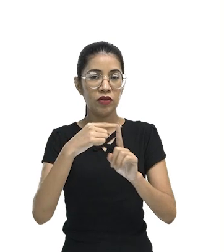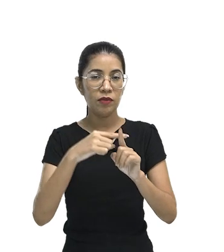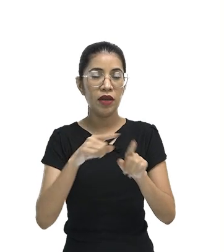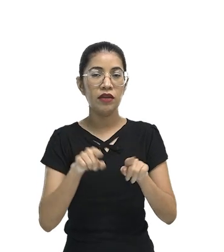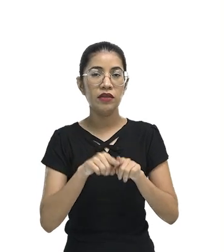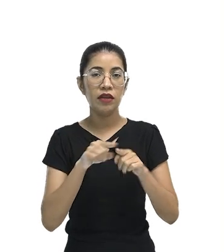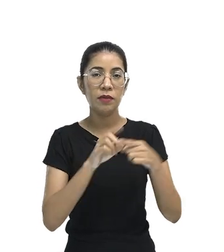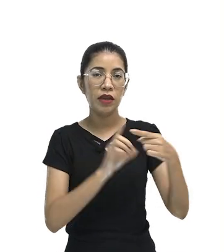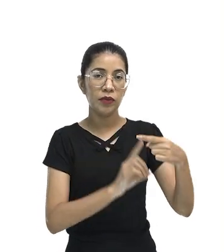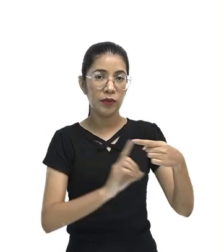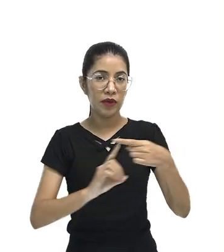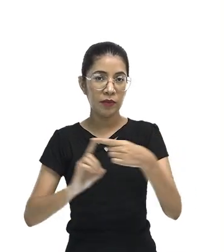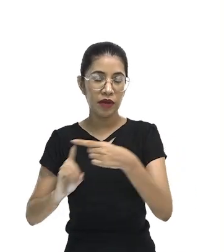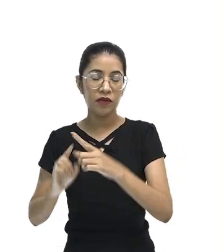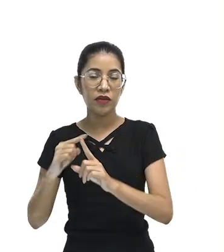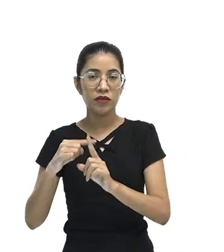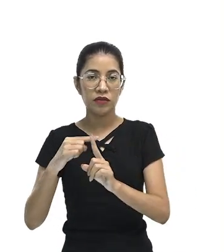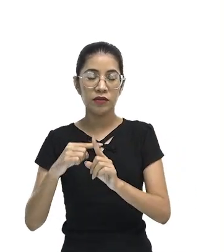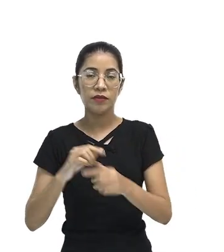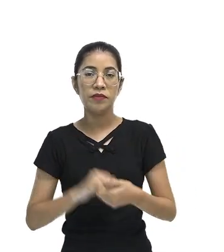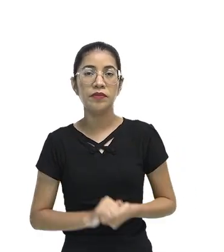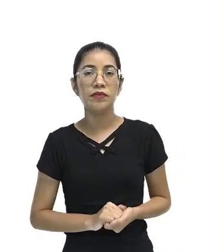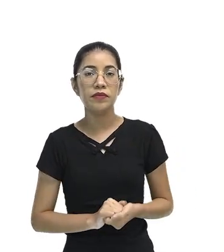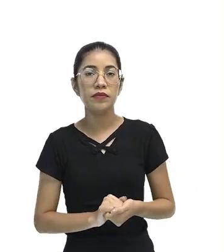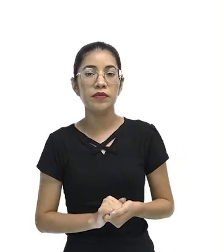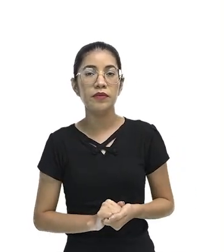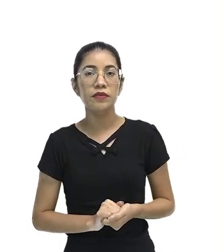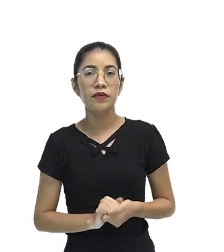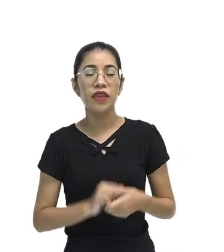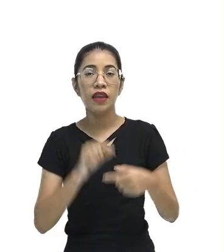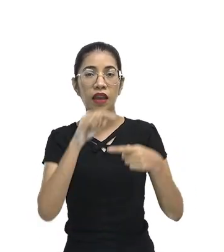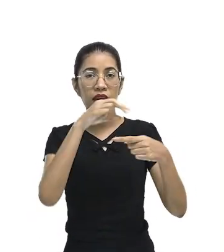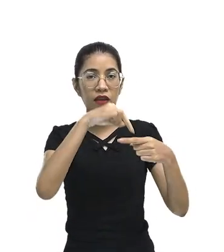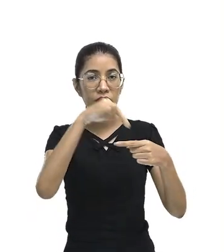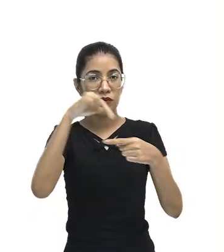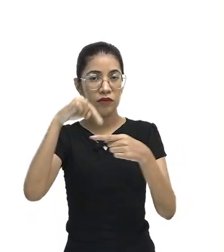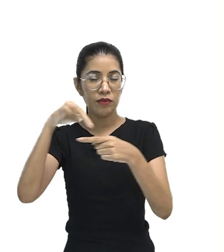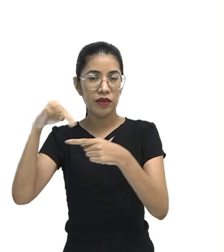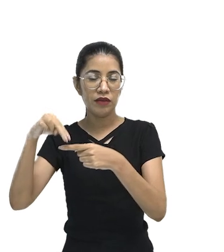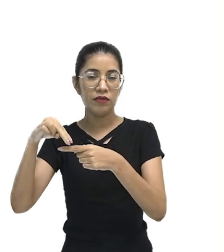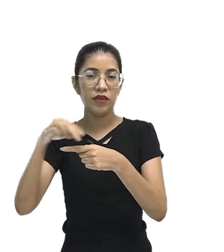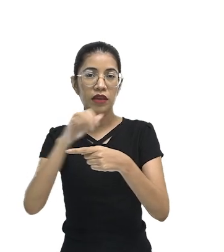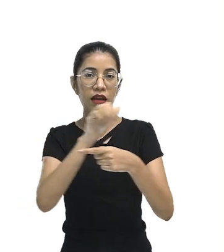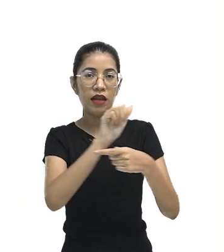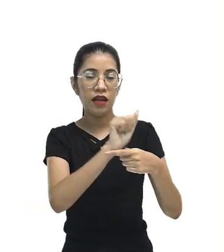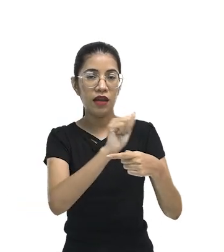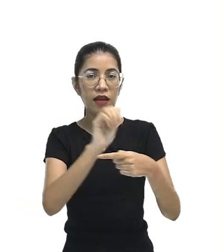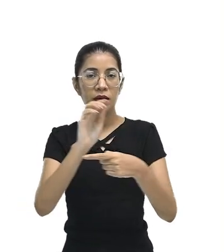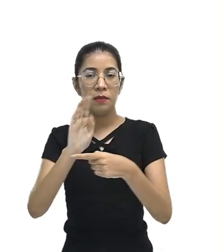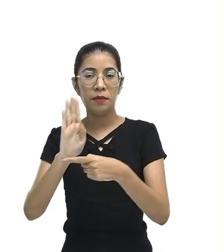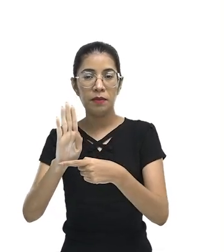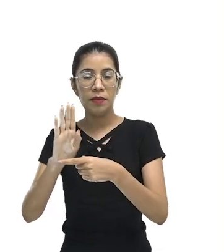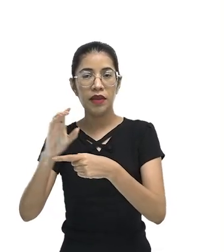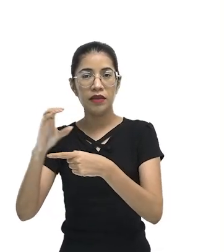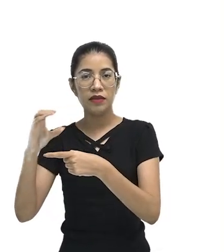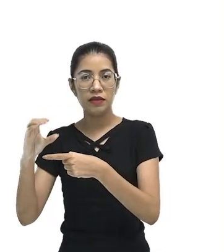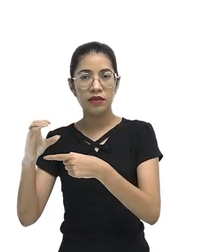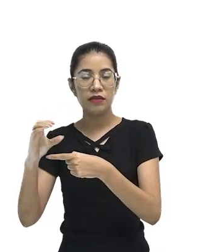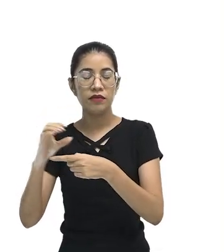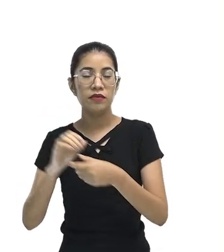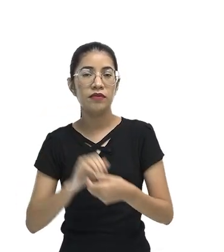embaixo. De modo que, em cima, nós teremos aqui o seguinte: A mais